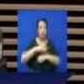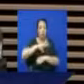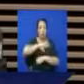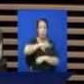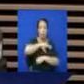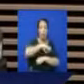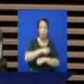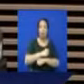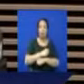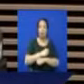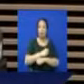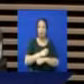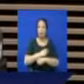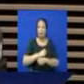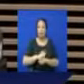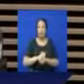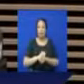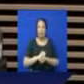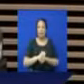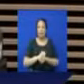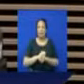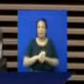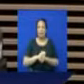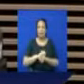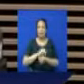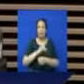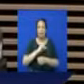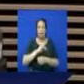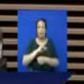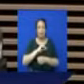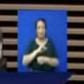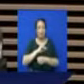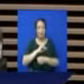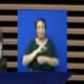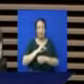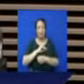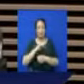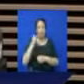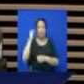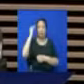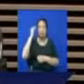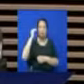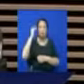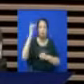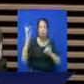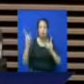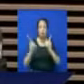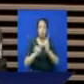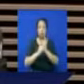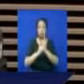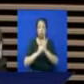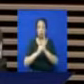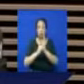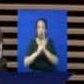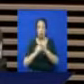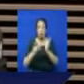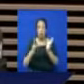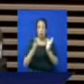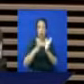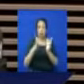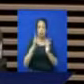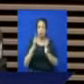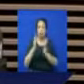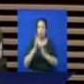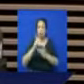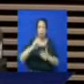sua graça, e dá uma experiência pessoal, de encontro pessoal com o seu Filho Jesus Cristo, transformando o